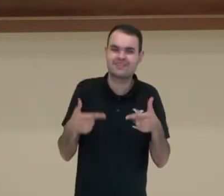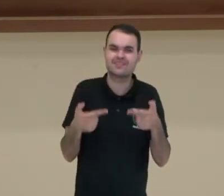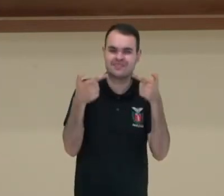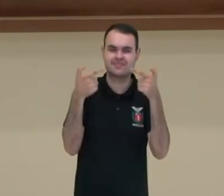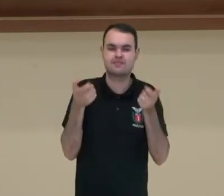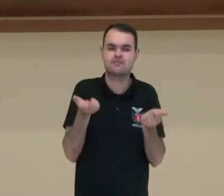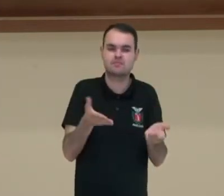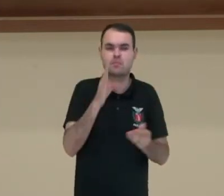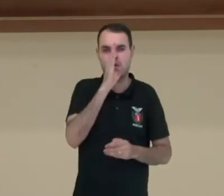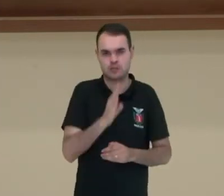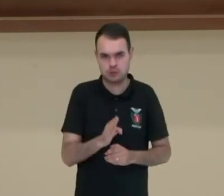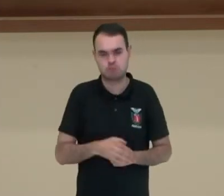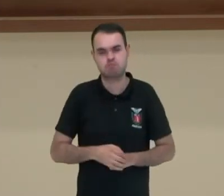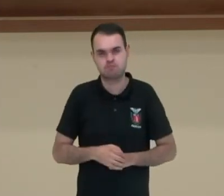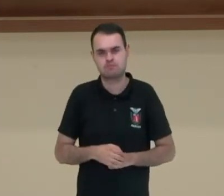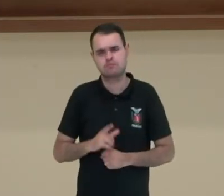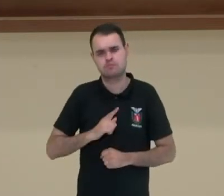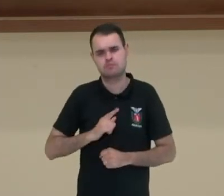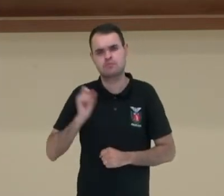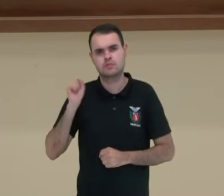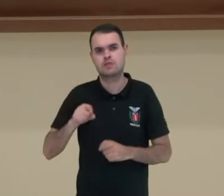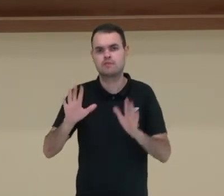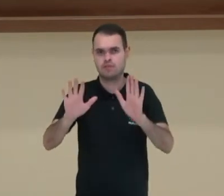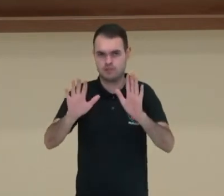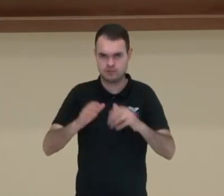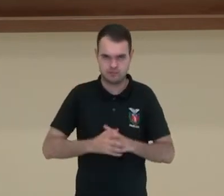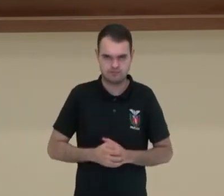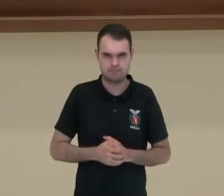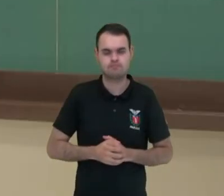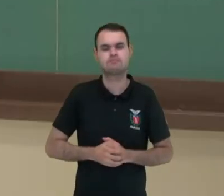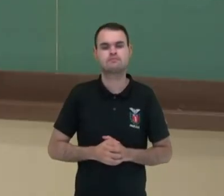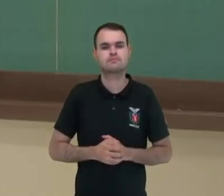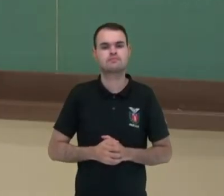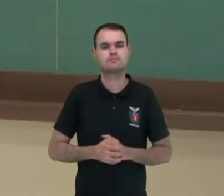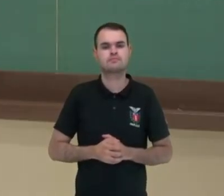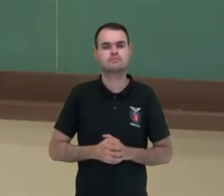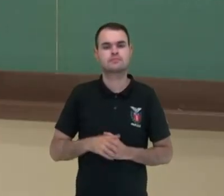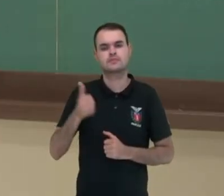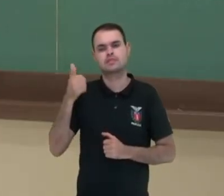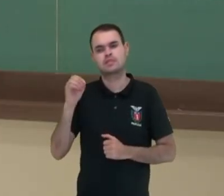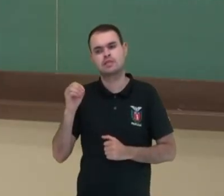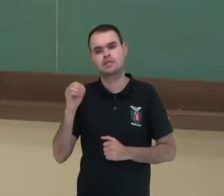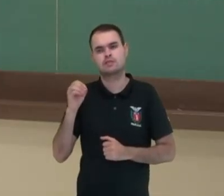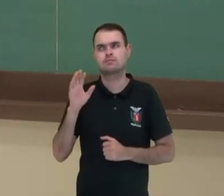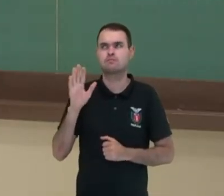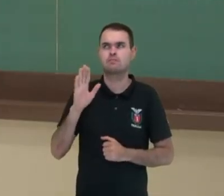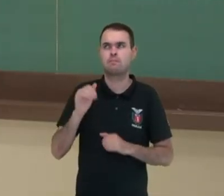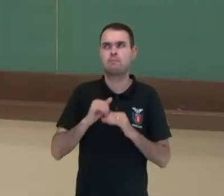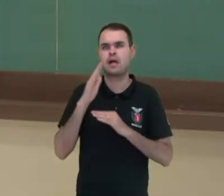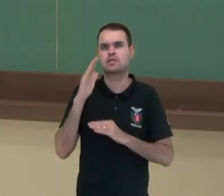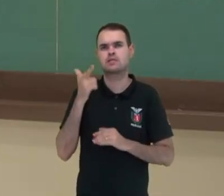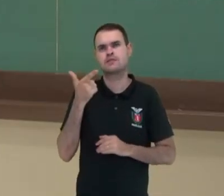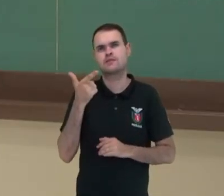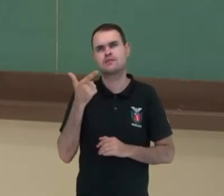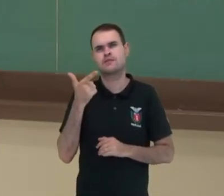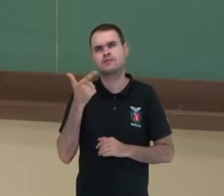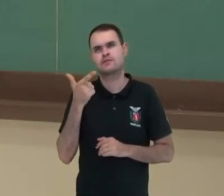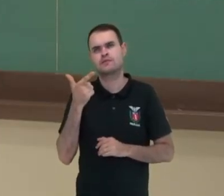para o Brasil. Realmente houve. No entanto, 10, 15 anos, não mais, né,